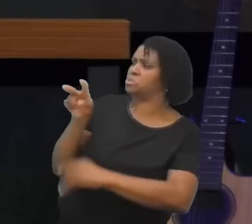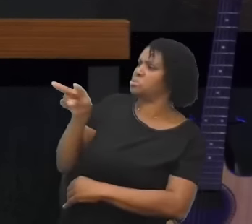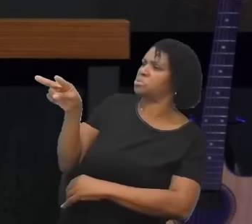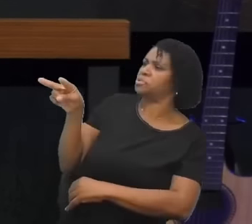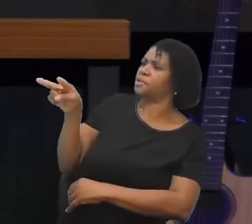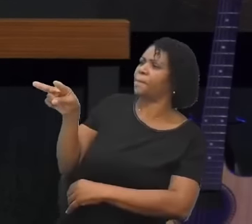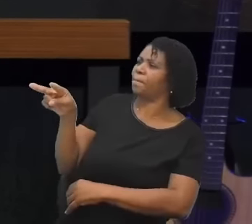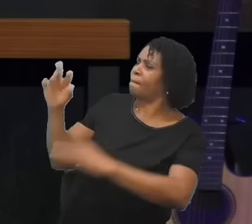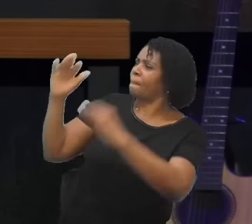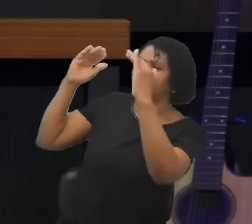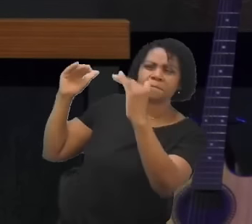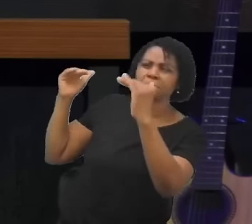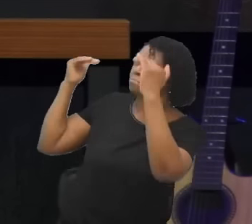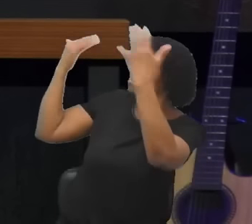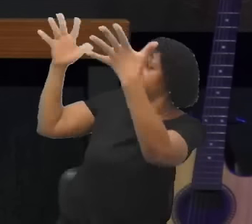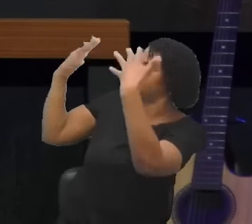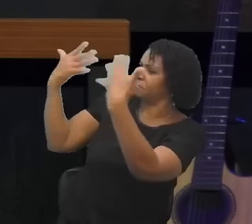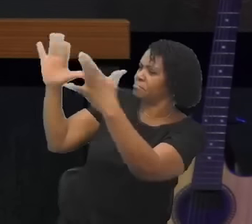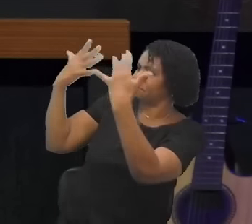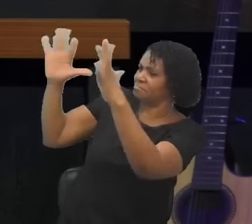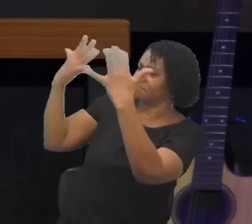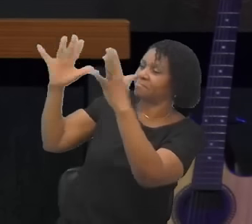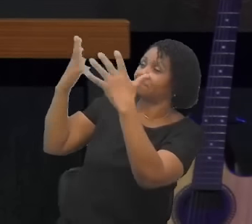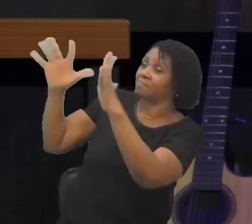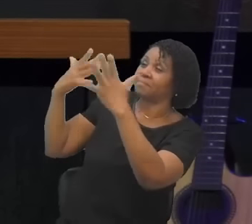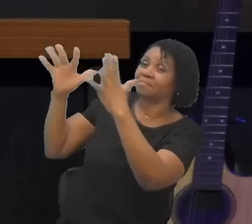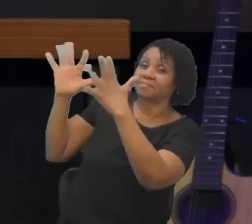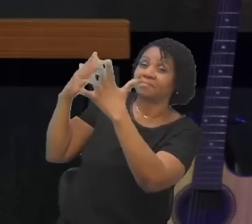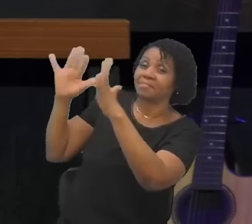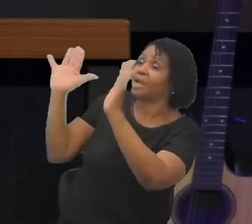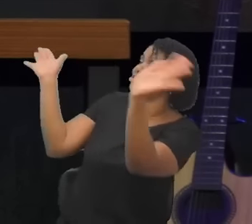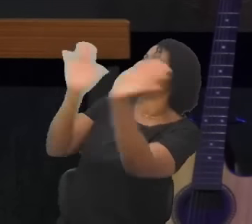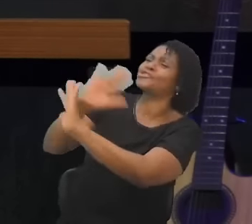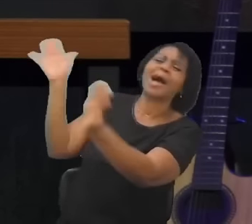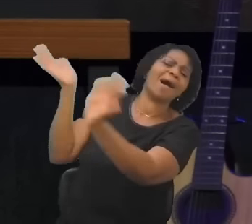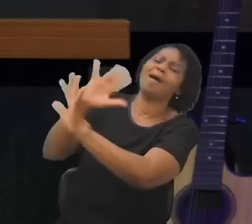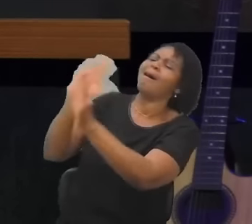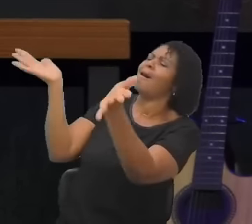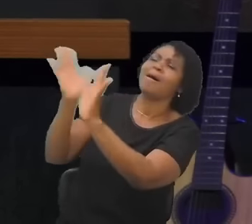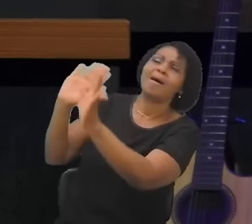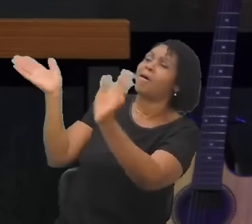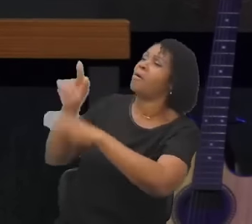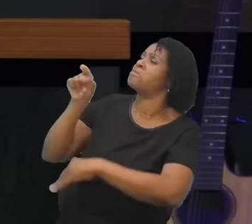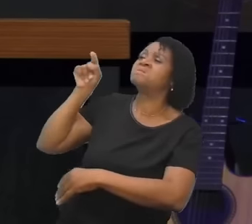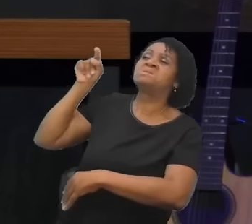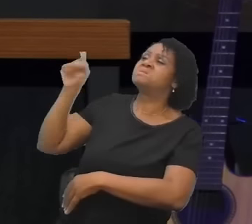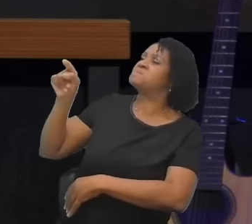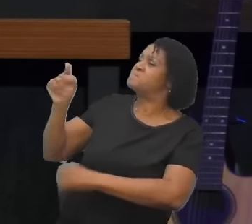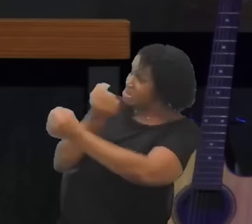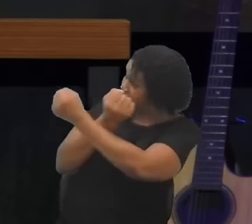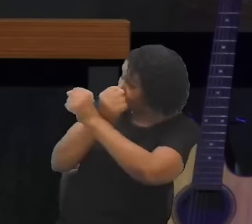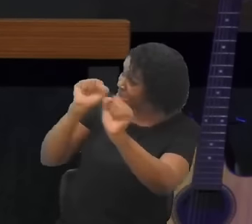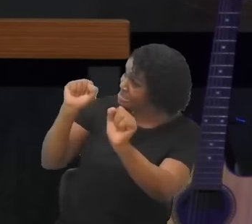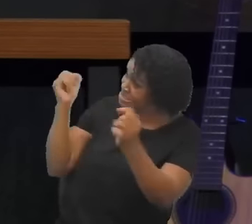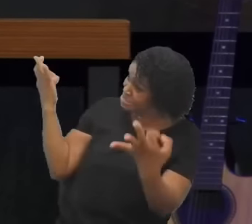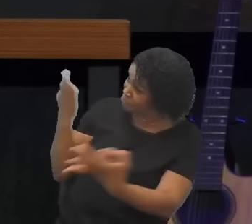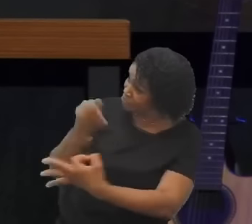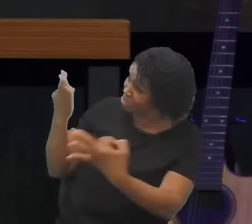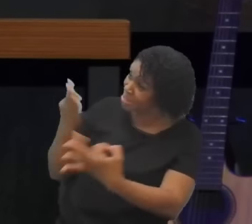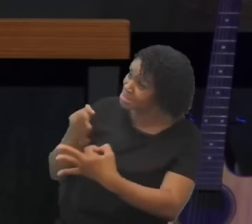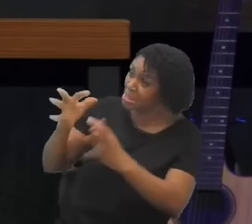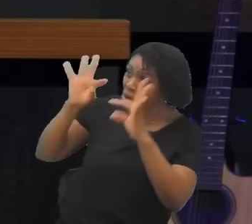aí a honraria toda, e ele ali, todo mundo despedindo, tchau. Olha, grande libertação,